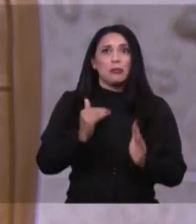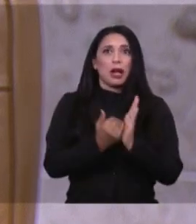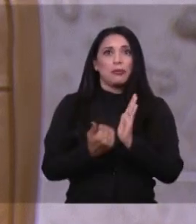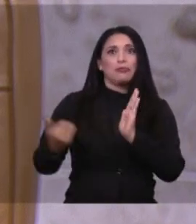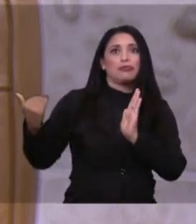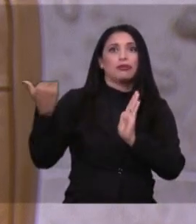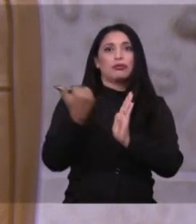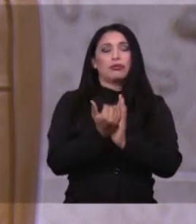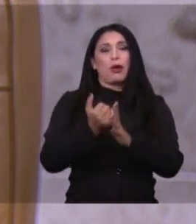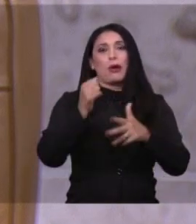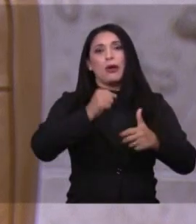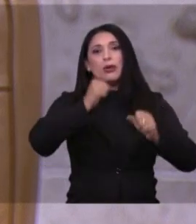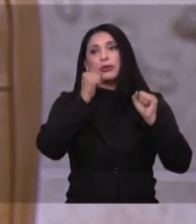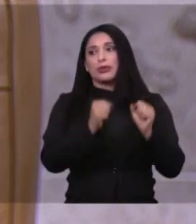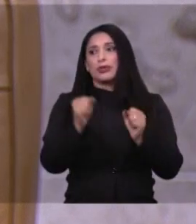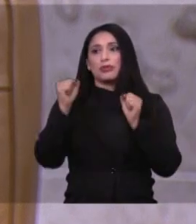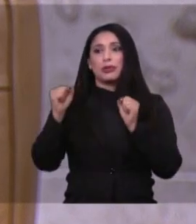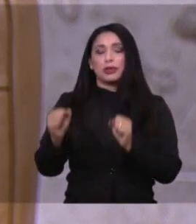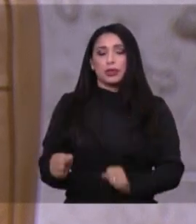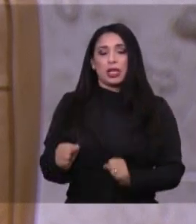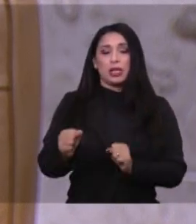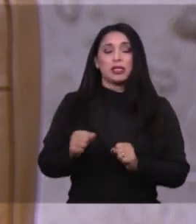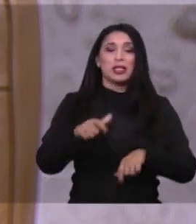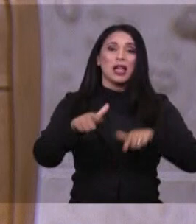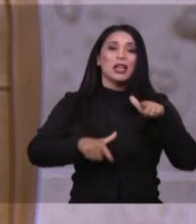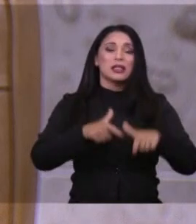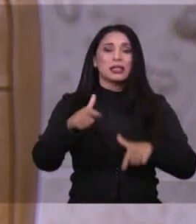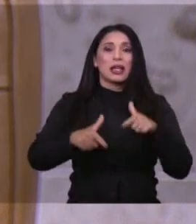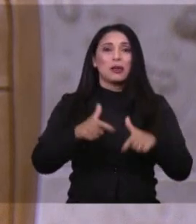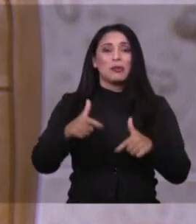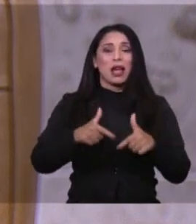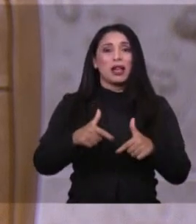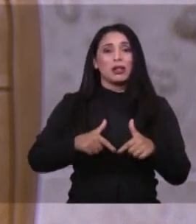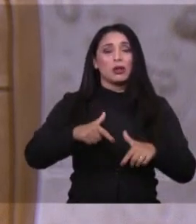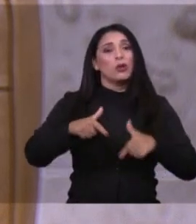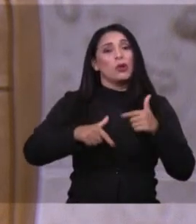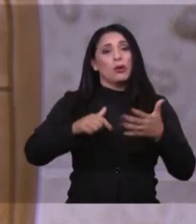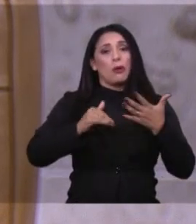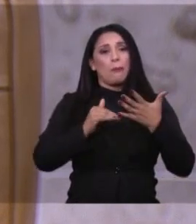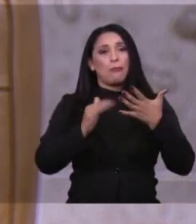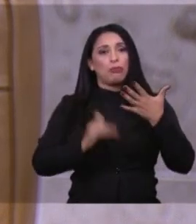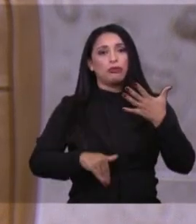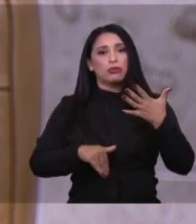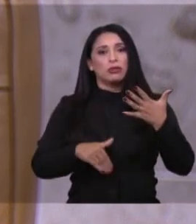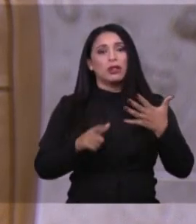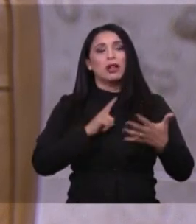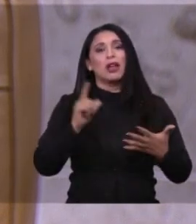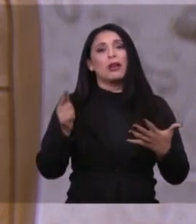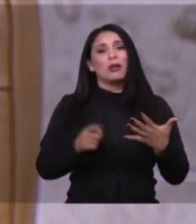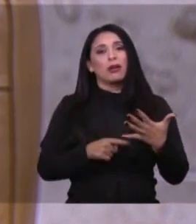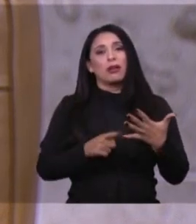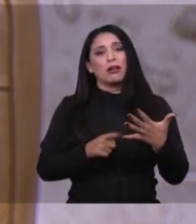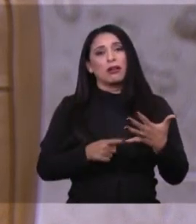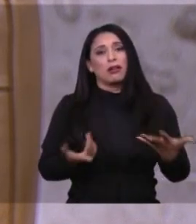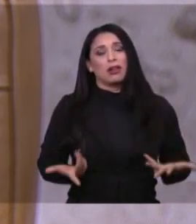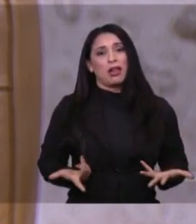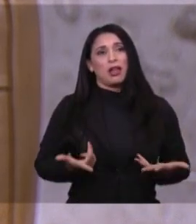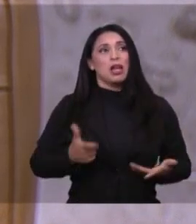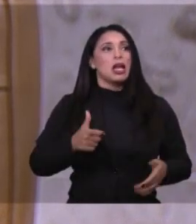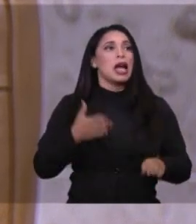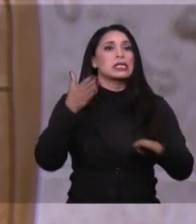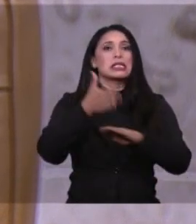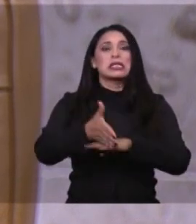e ocupam a maior parte dos ditos subempregos. Têm menos acesso aos serviços de saúde e